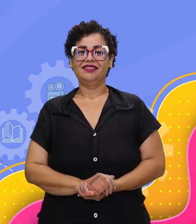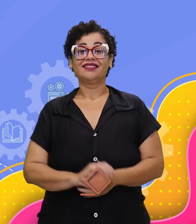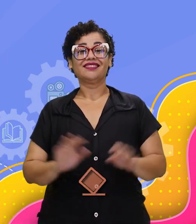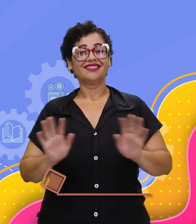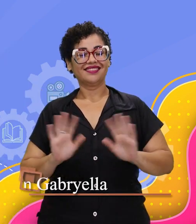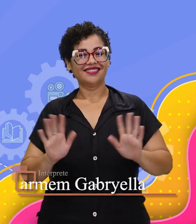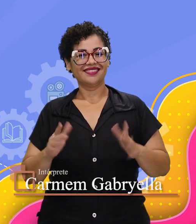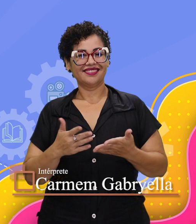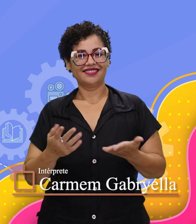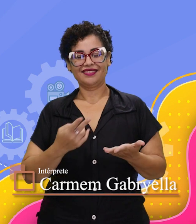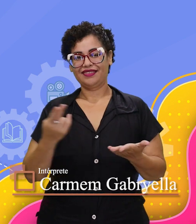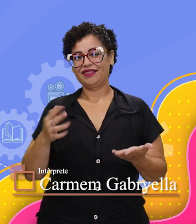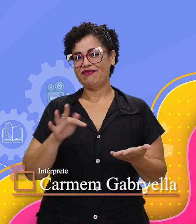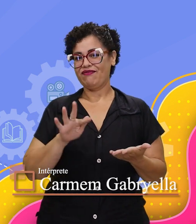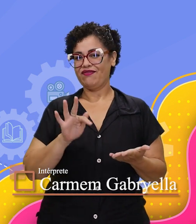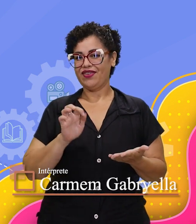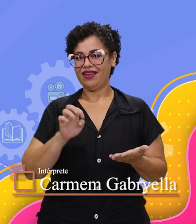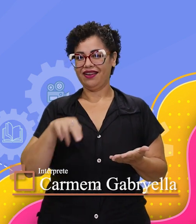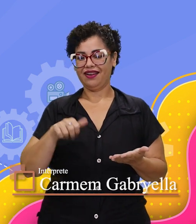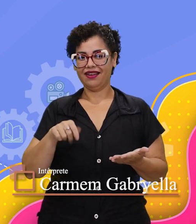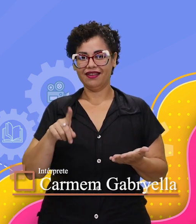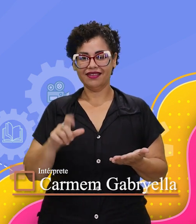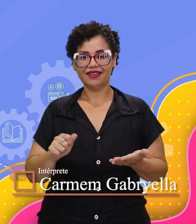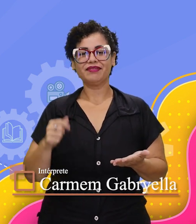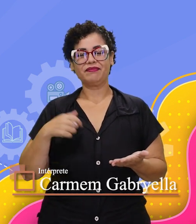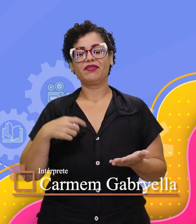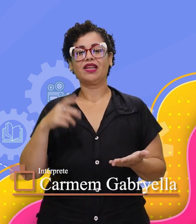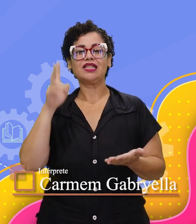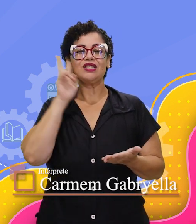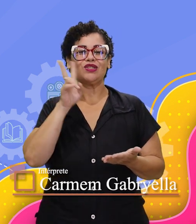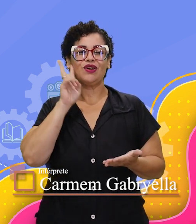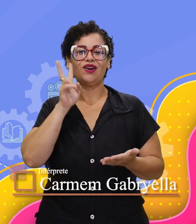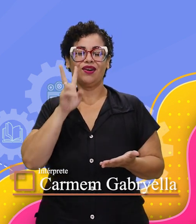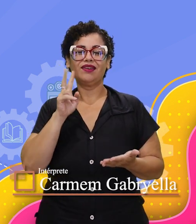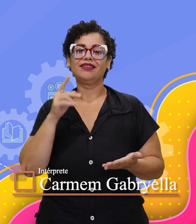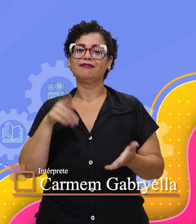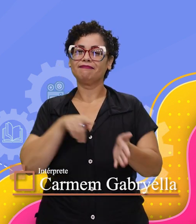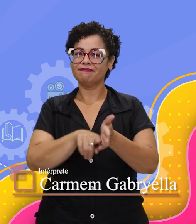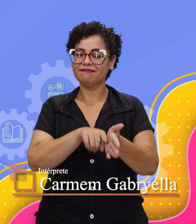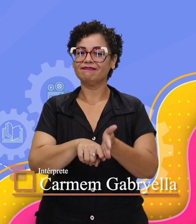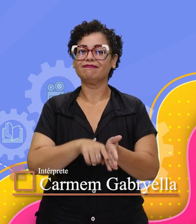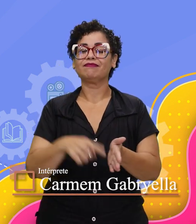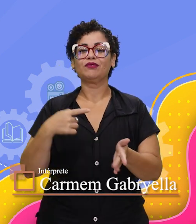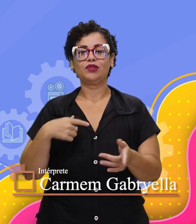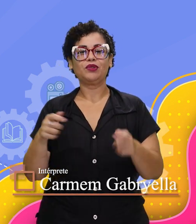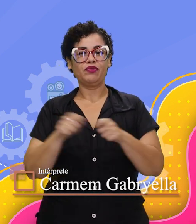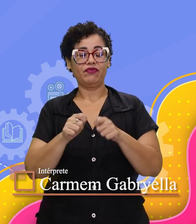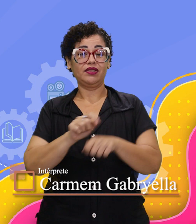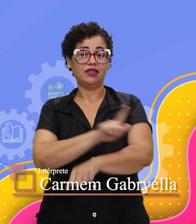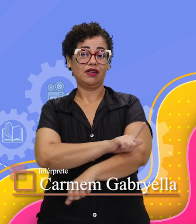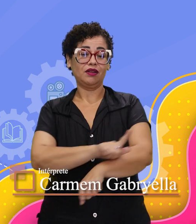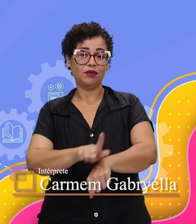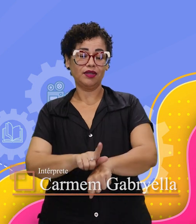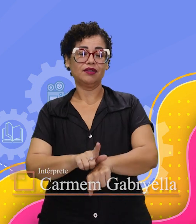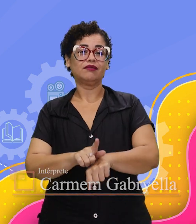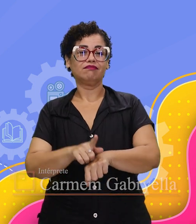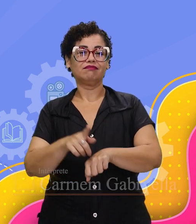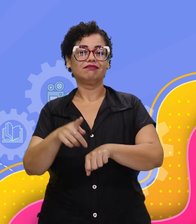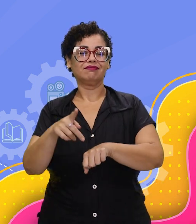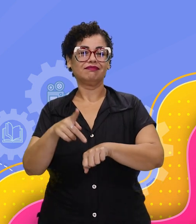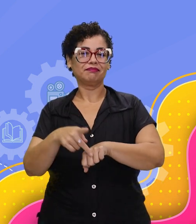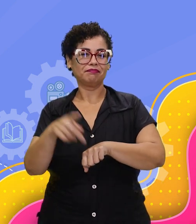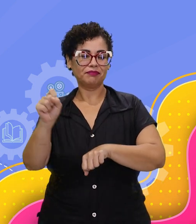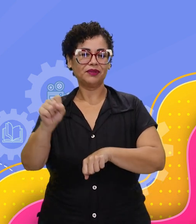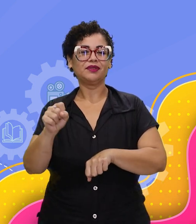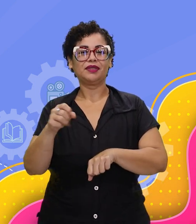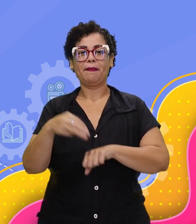Olá, o meu nome é Fernanda e eu sou historiadora. Eu fiz a minha graduação, especialização e mestrado